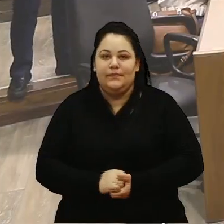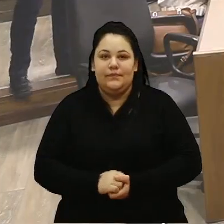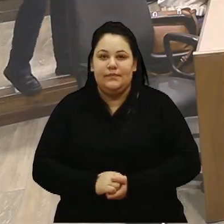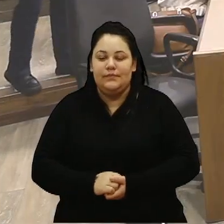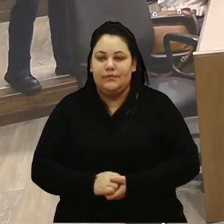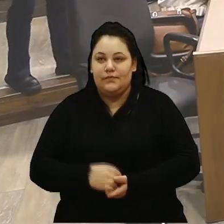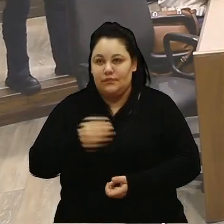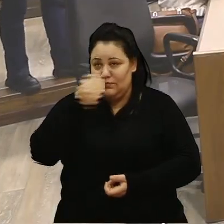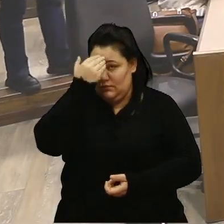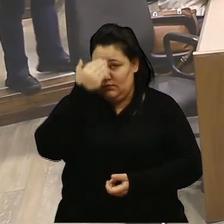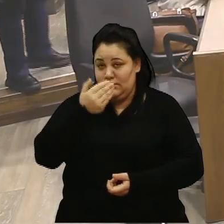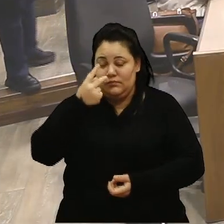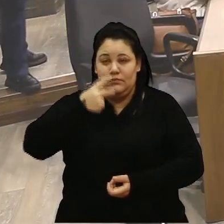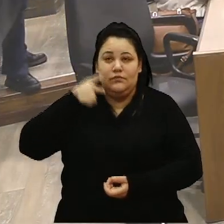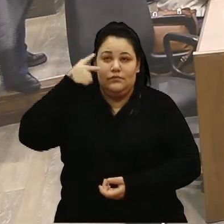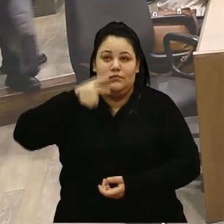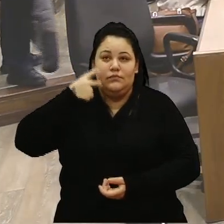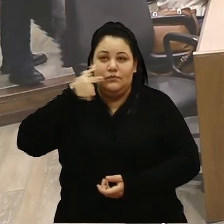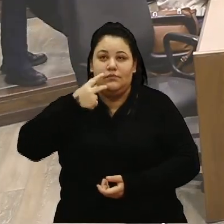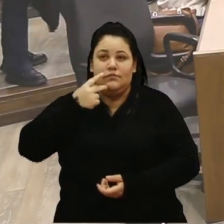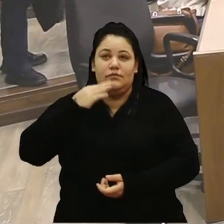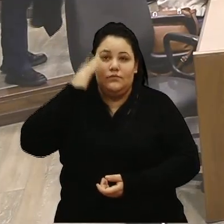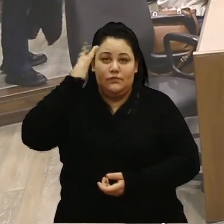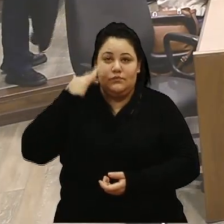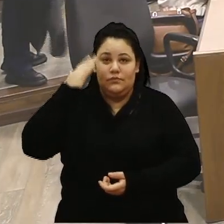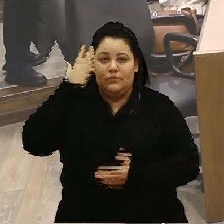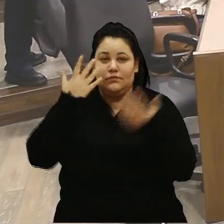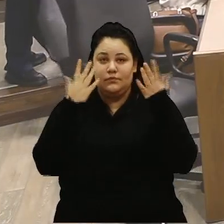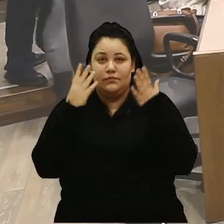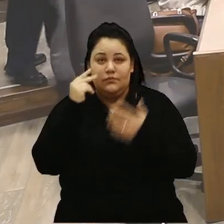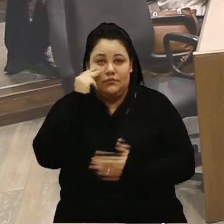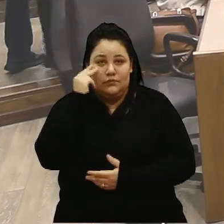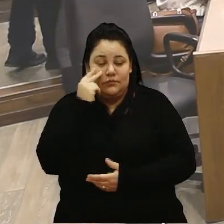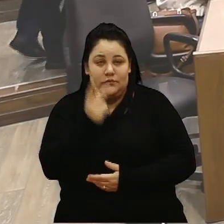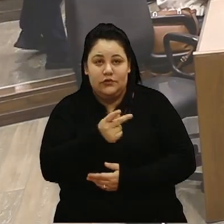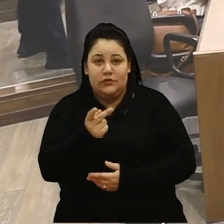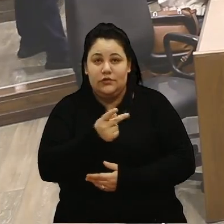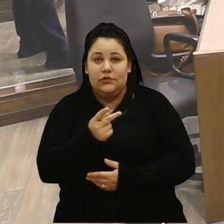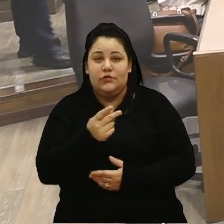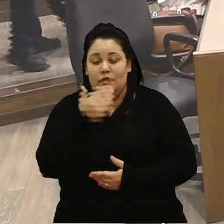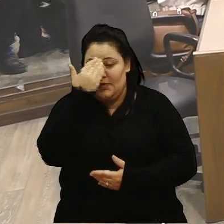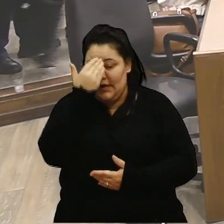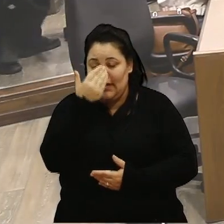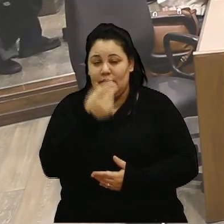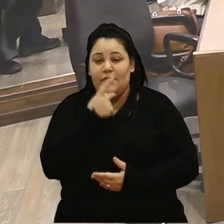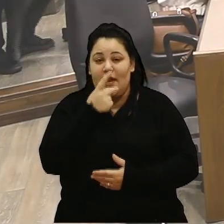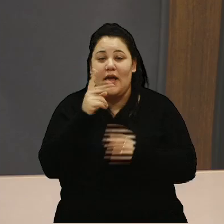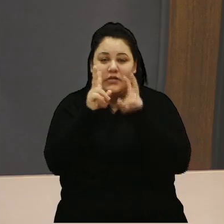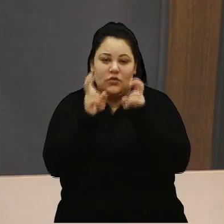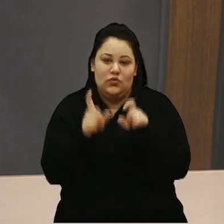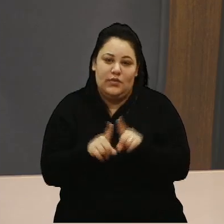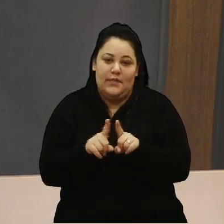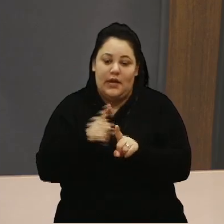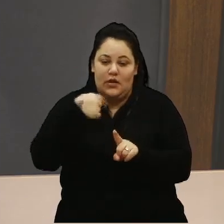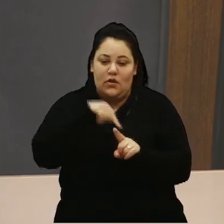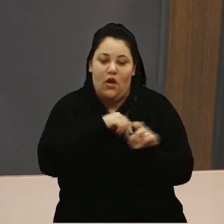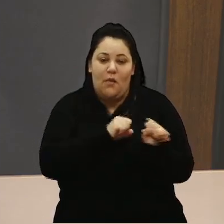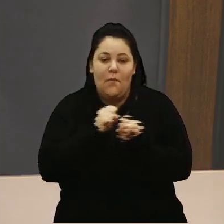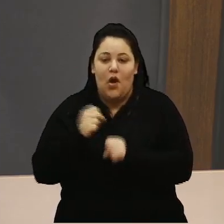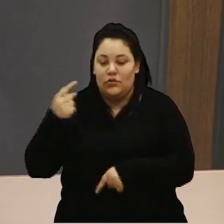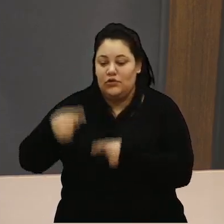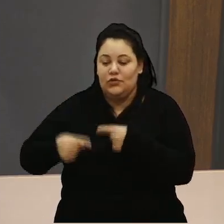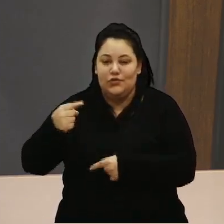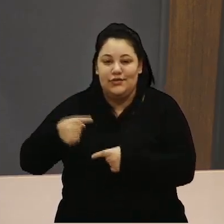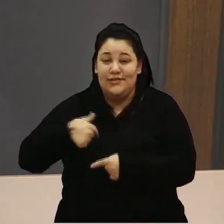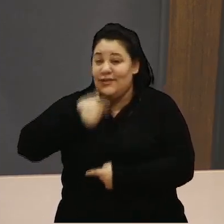obrigado, vereadora Daiane. Parabéns, vereador Cláudio, vereadora Daiane, por trazer esse tema e para que a gente possa debater. E eu sempre